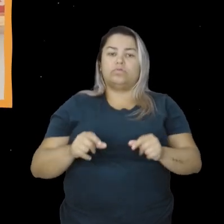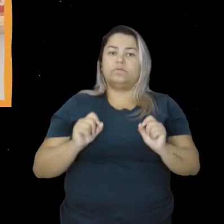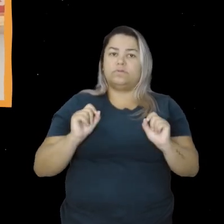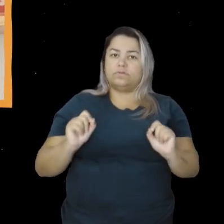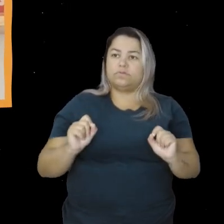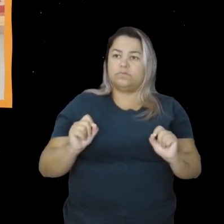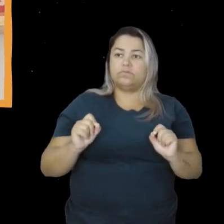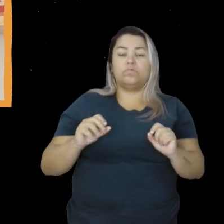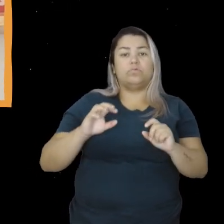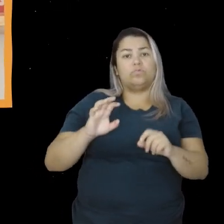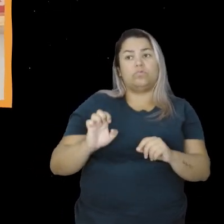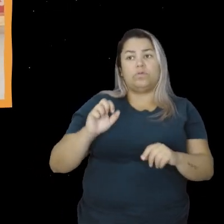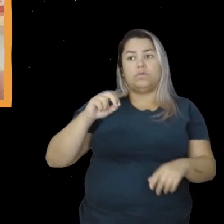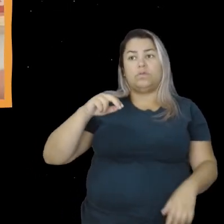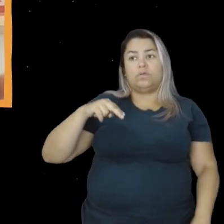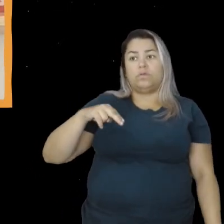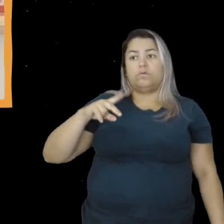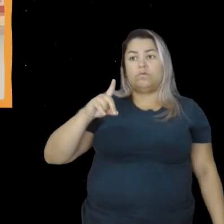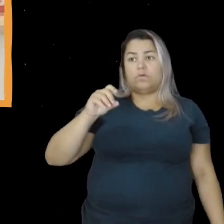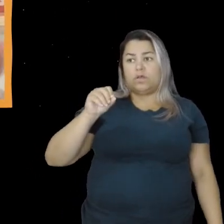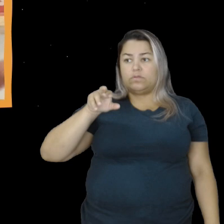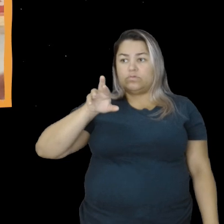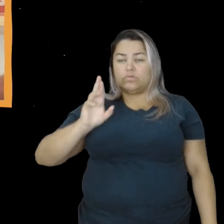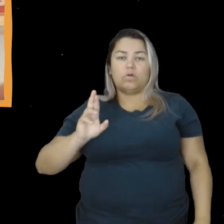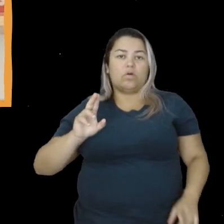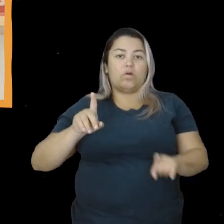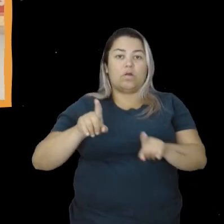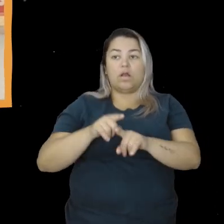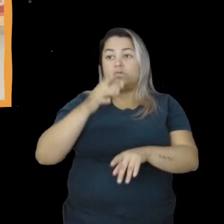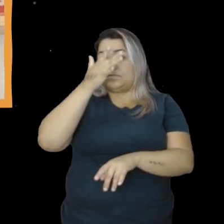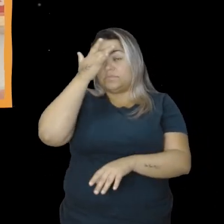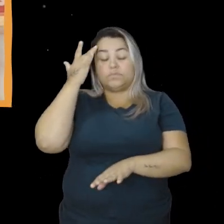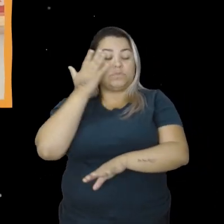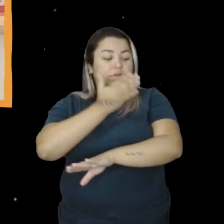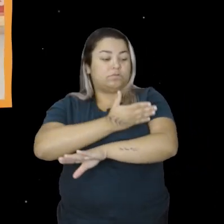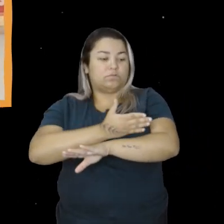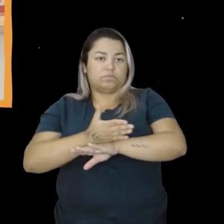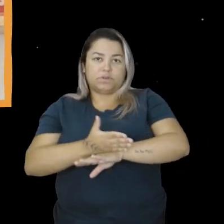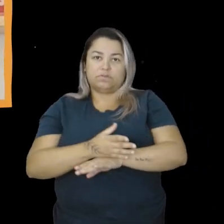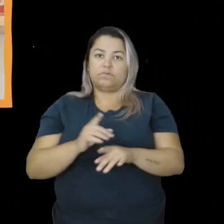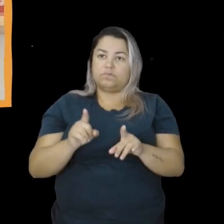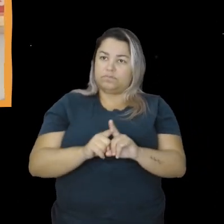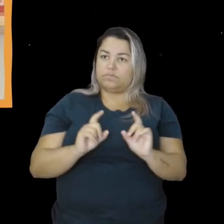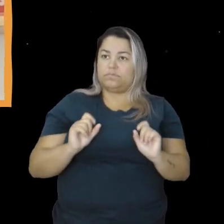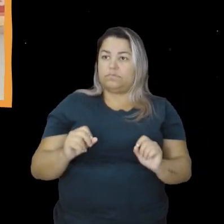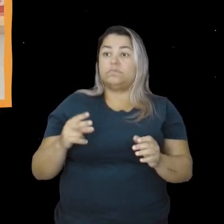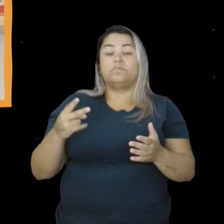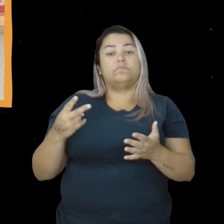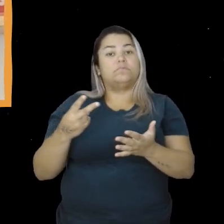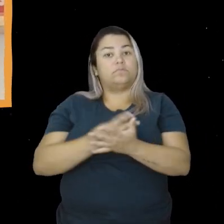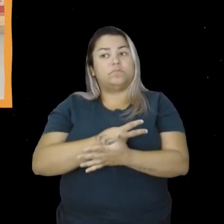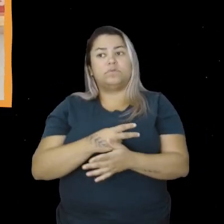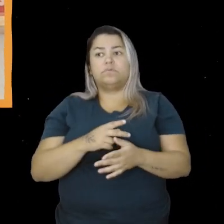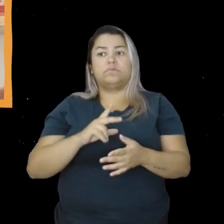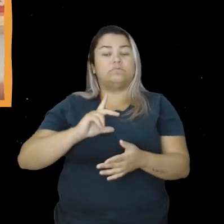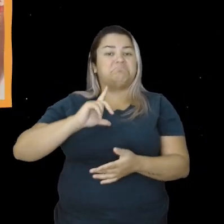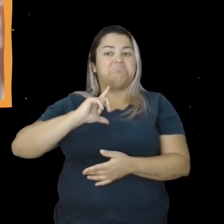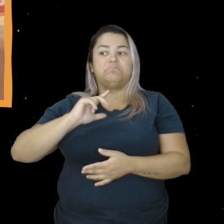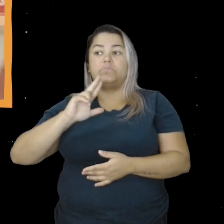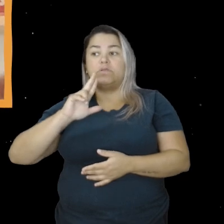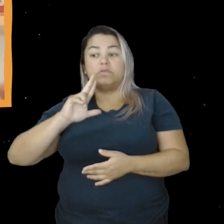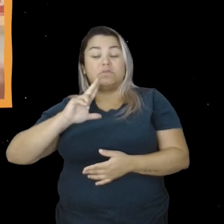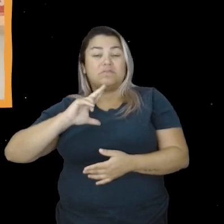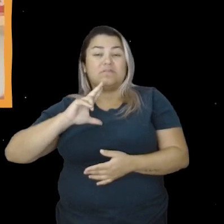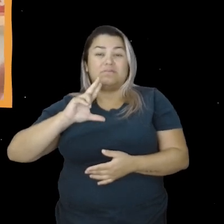do Equador, digamos assim, que é onde os brancos e as pessoas dos países do sul, quando vieram colonizar, não conseguiram se adaptar. Então, aqui não era